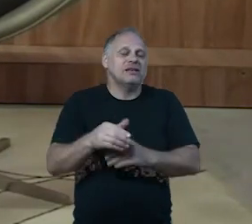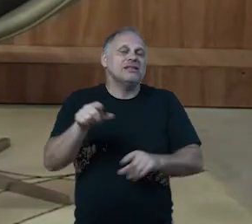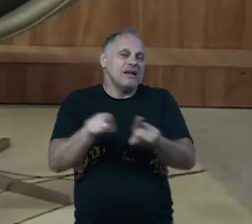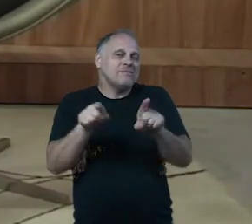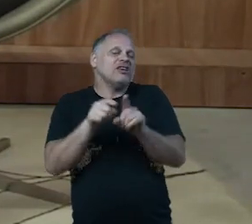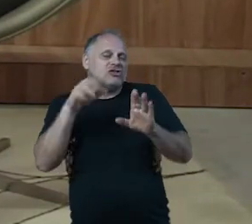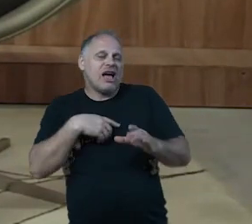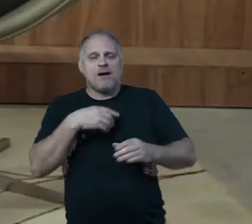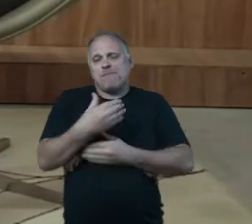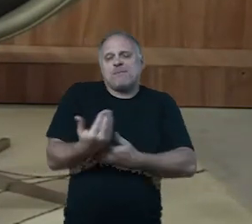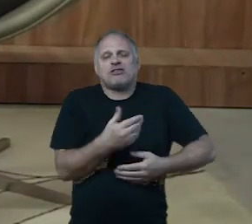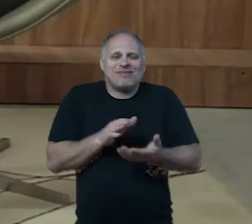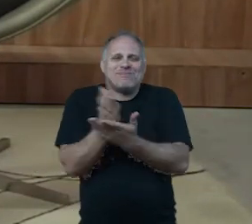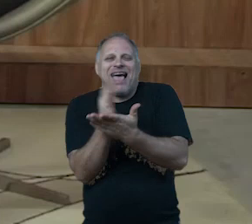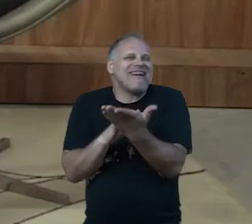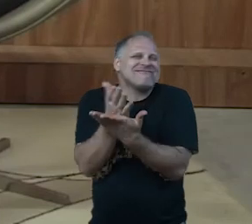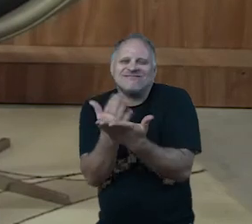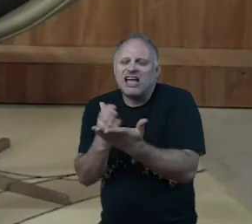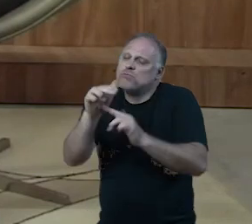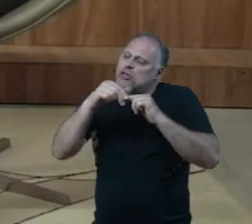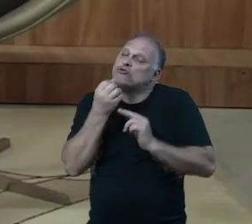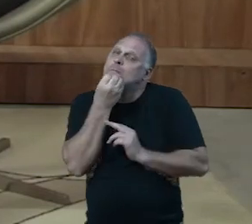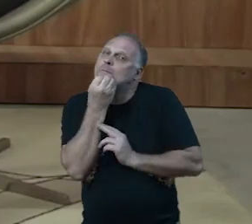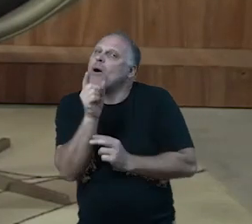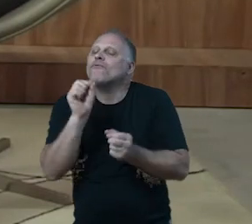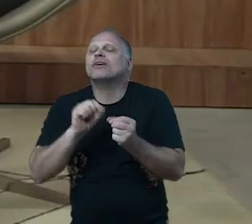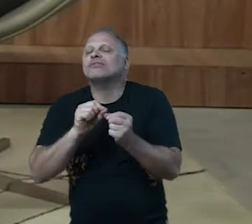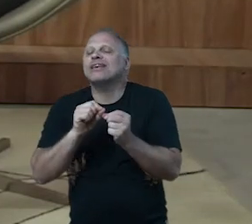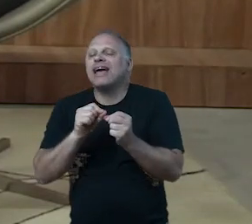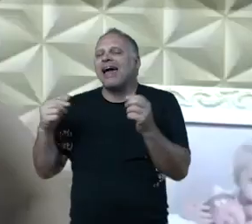mais desperto. E a ideia do newborn é registrar,